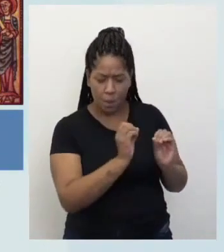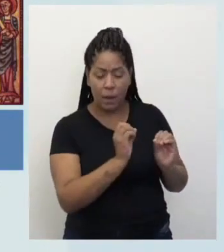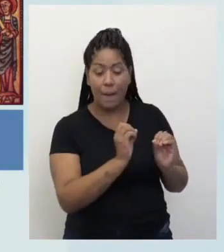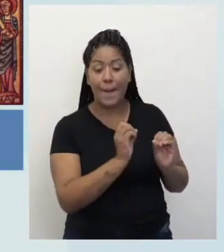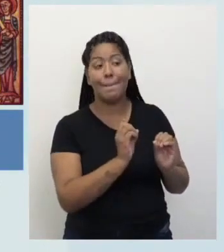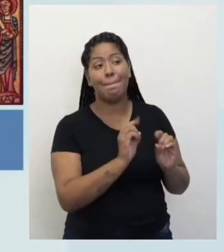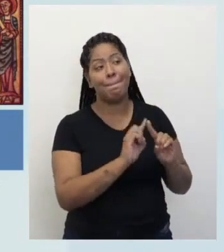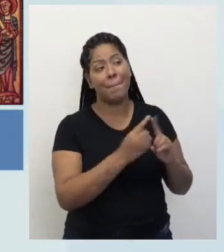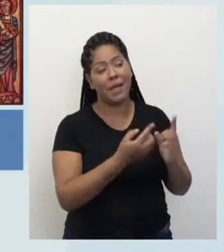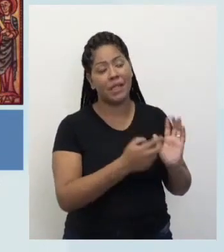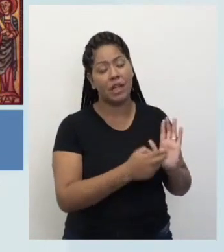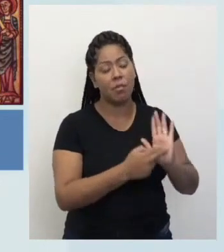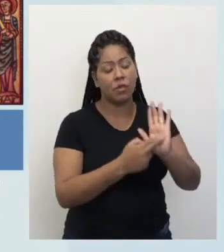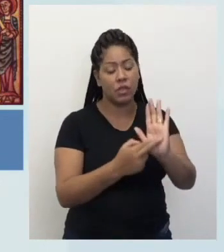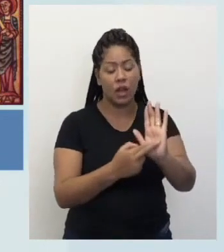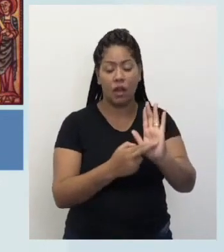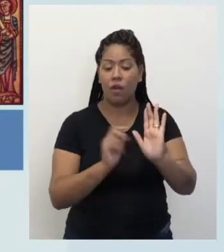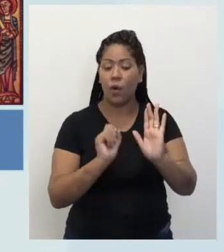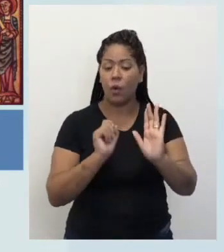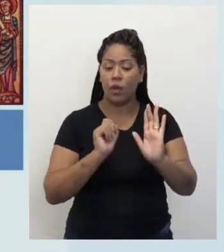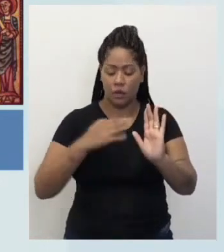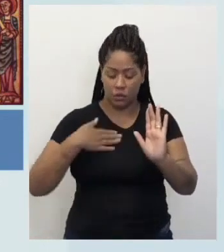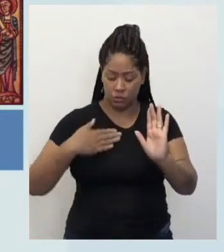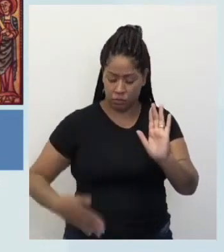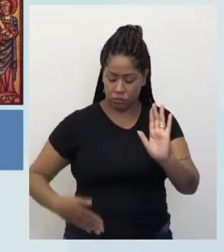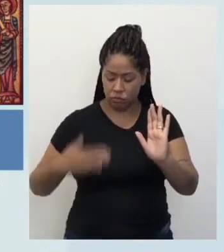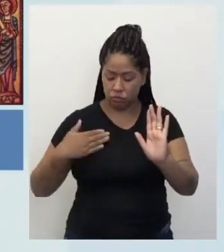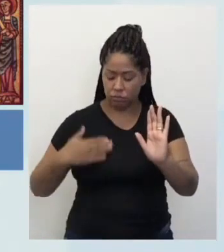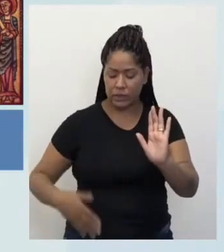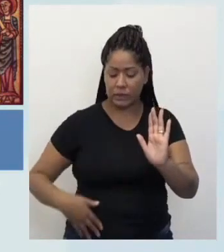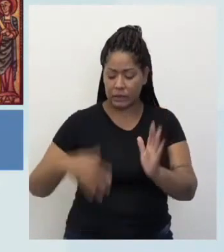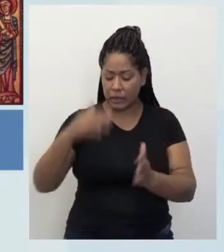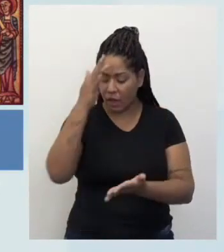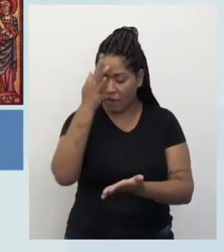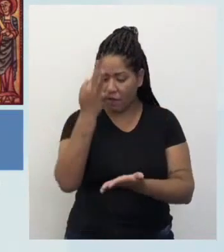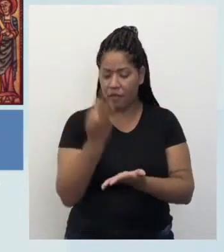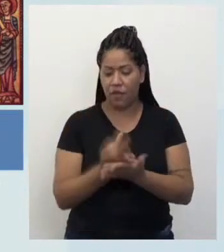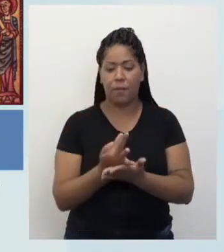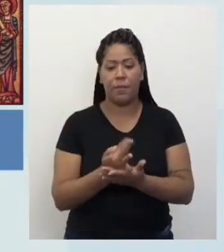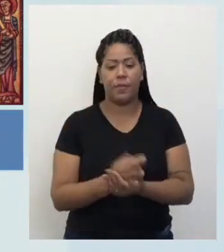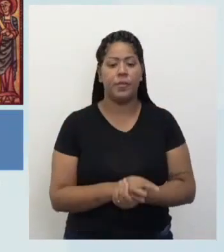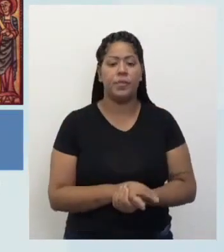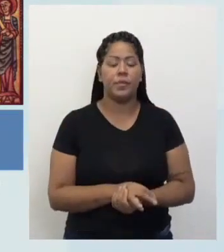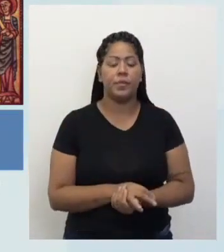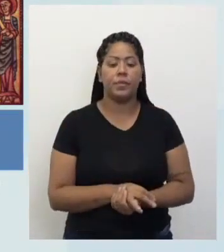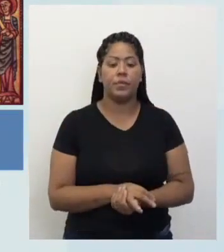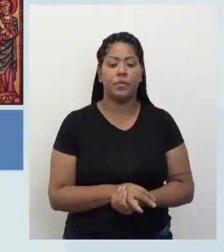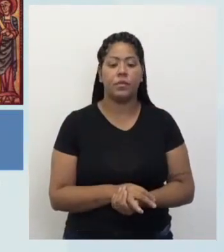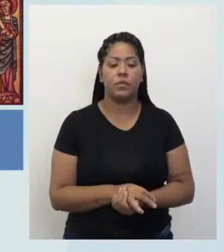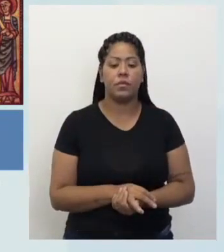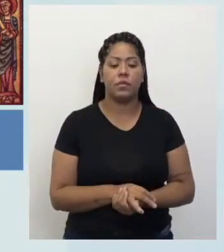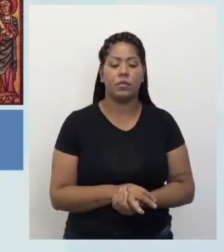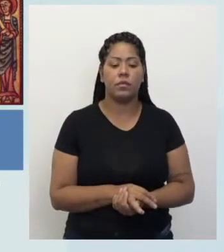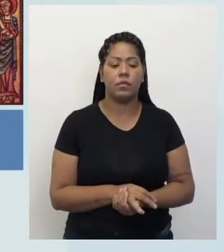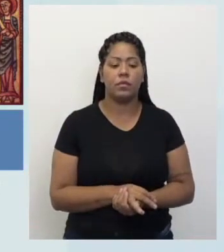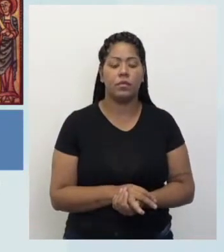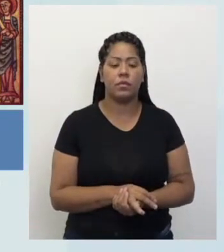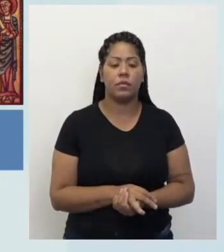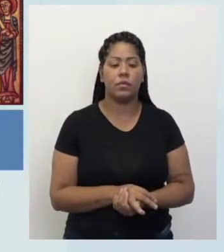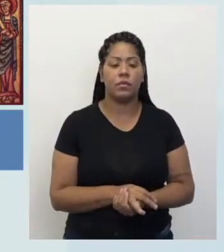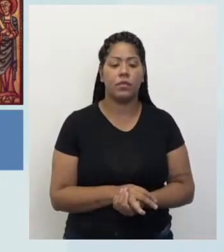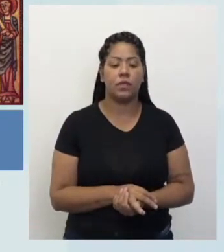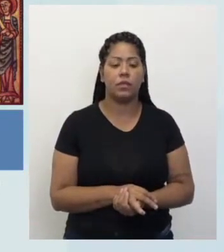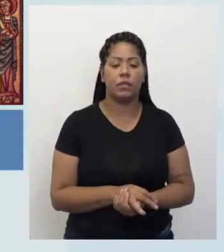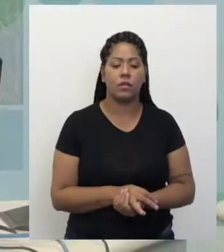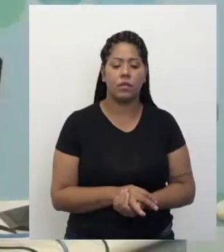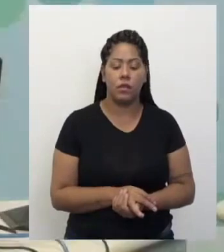perspectiva humana para a fé. Era essa a ideia do antropocentrismo, em oposição ao teocentrismo medieval, que